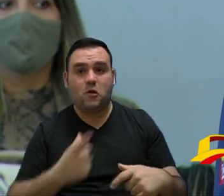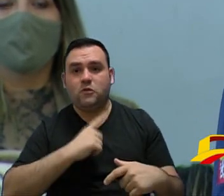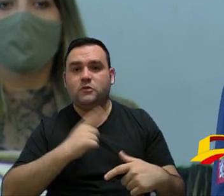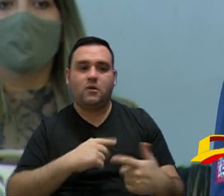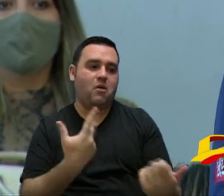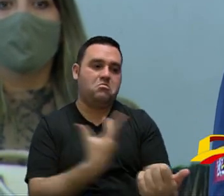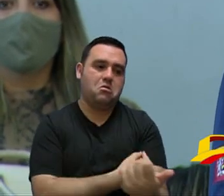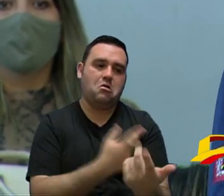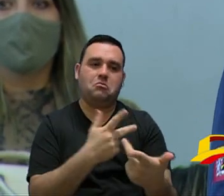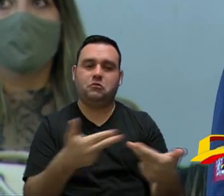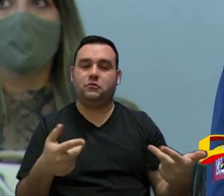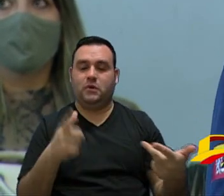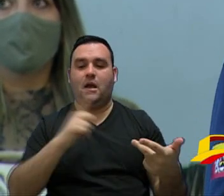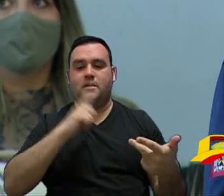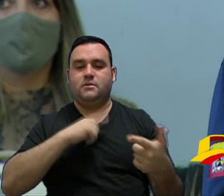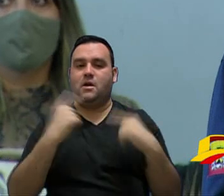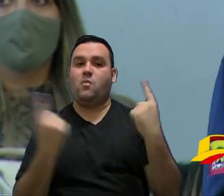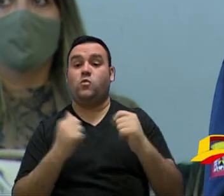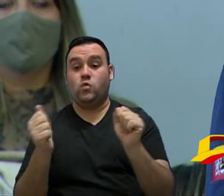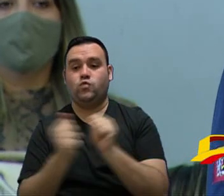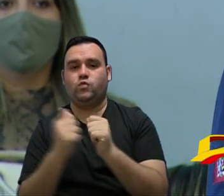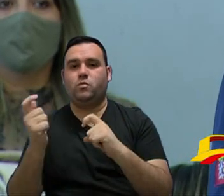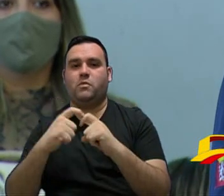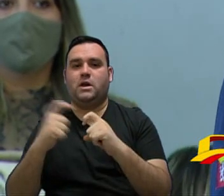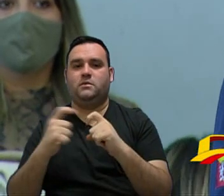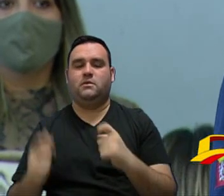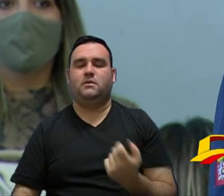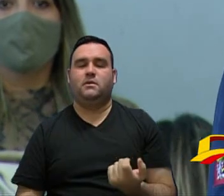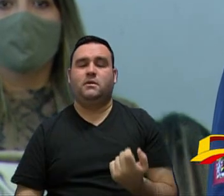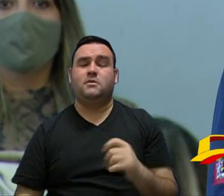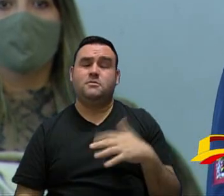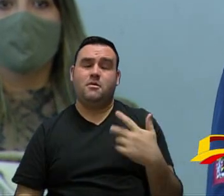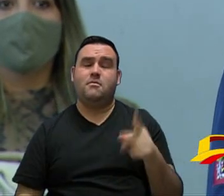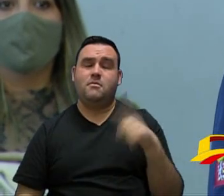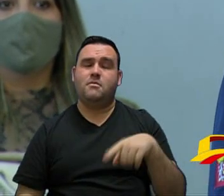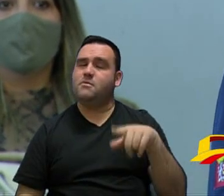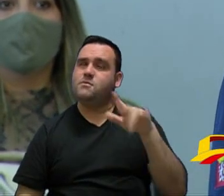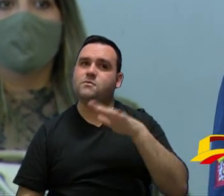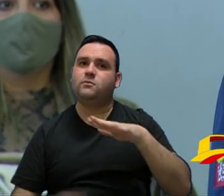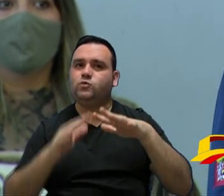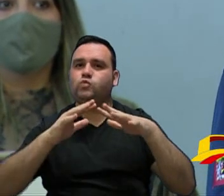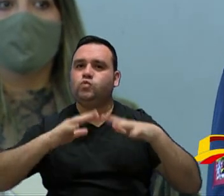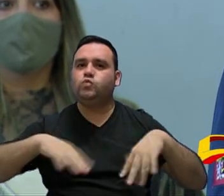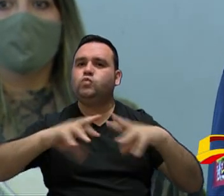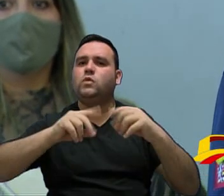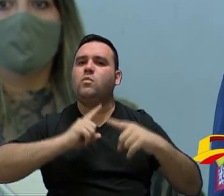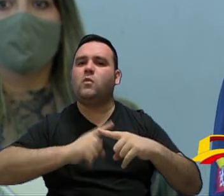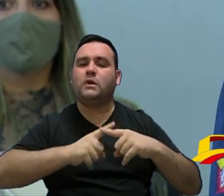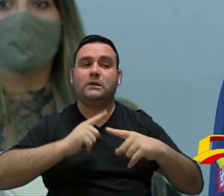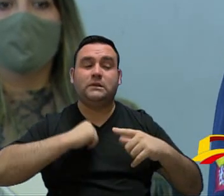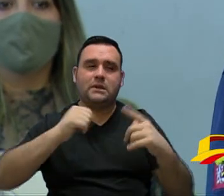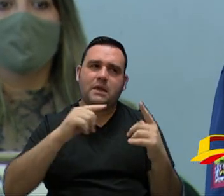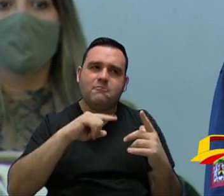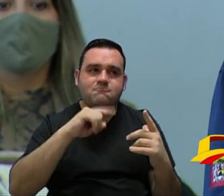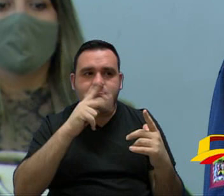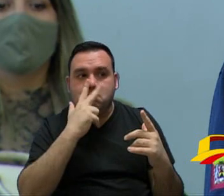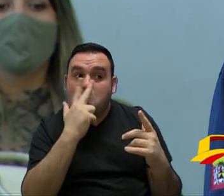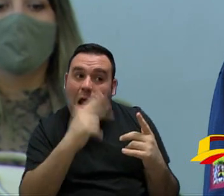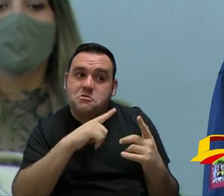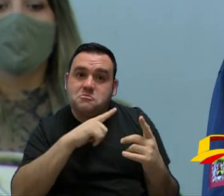enfermagem vai as ambulância em todas elas são para realização de casos suspeitos